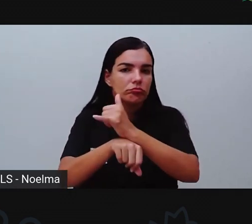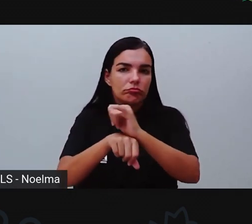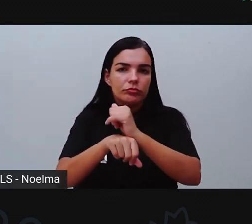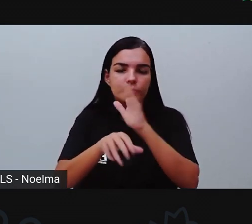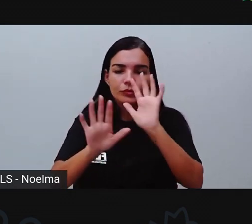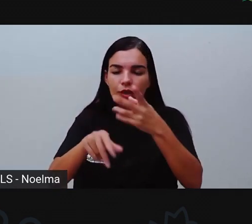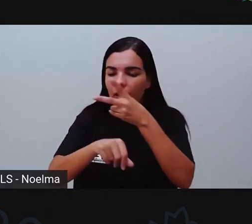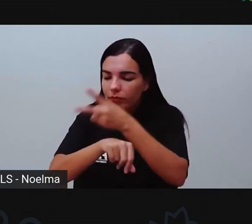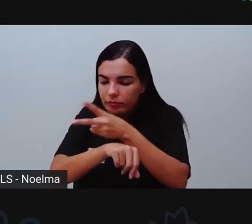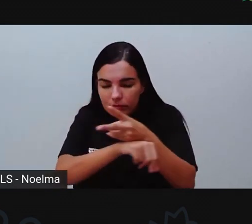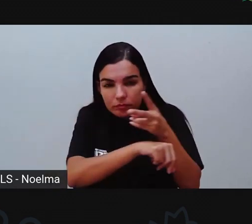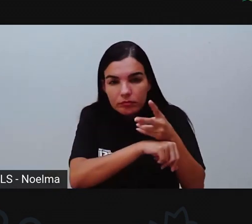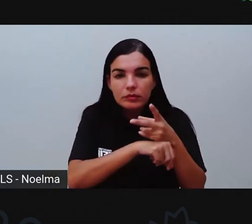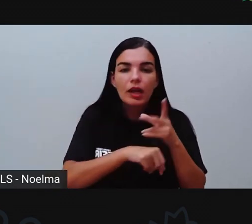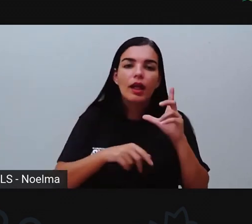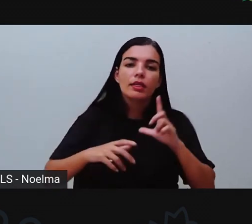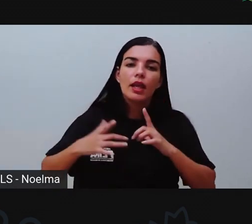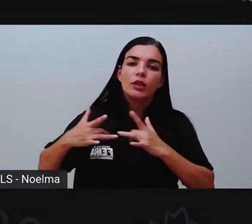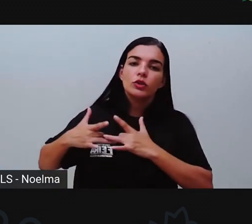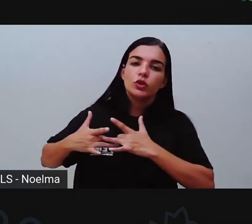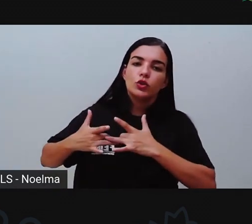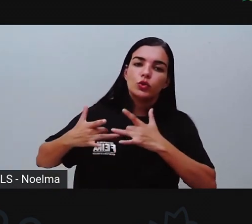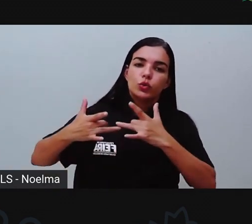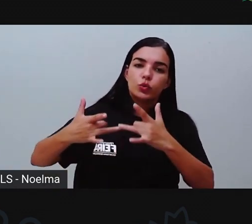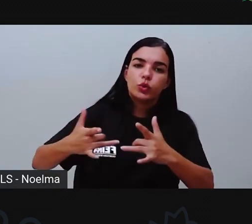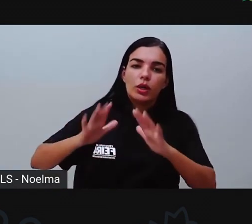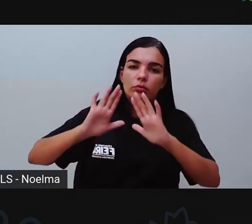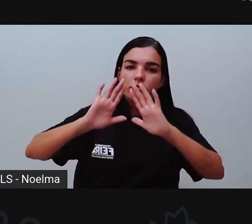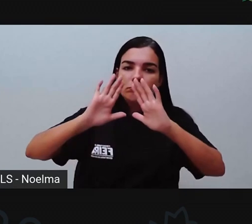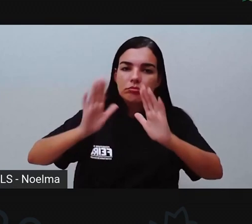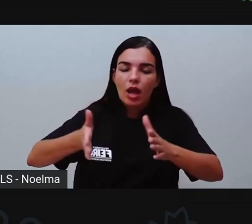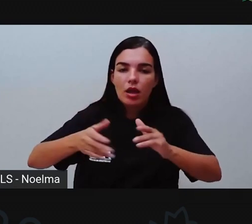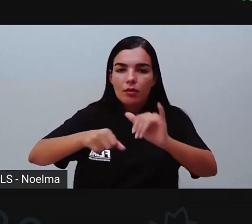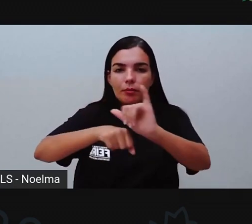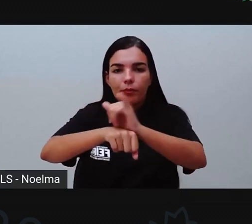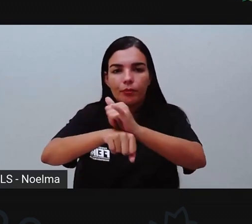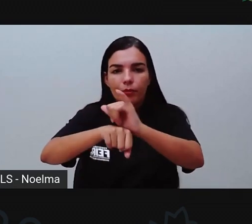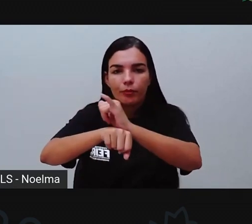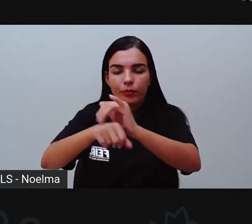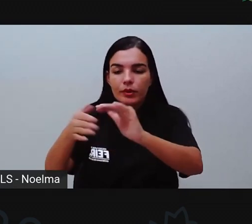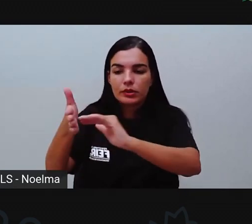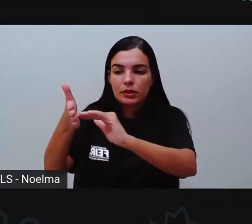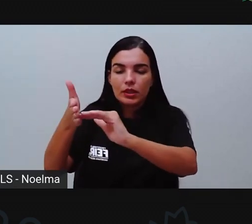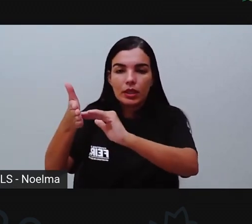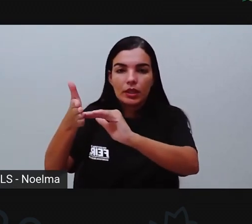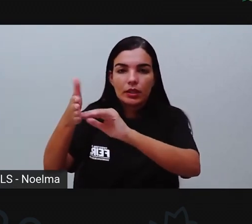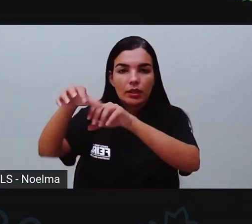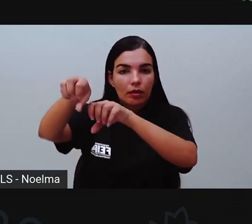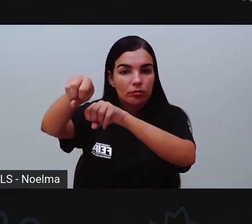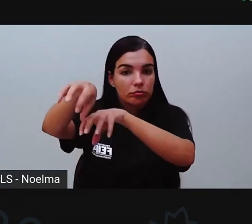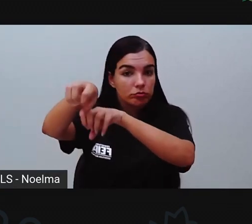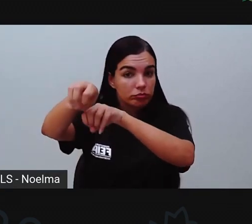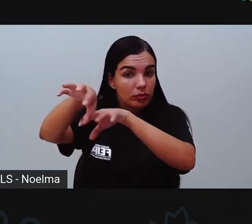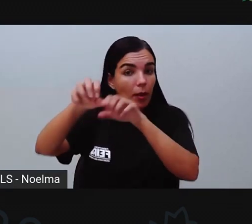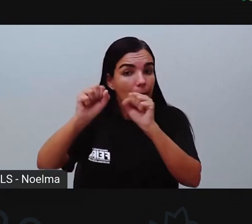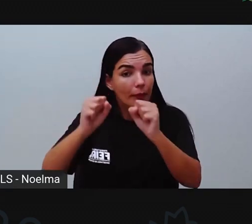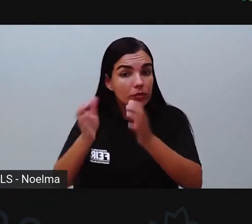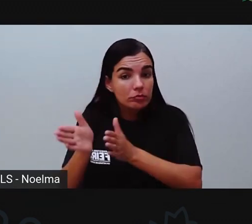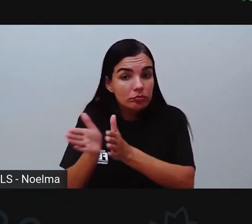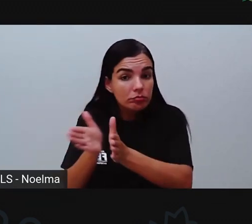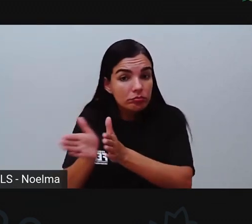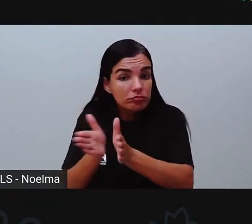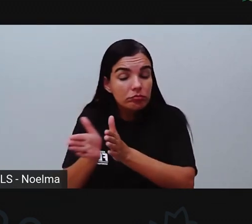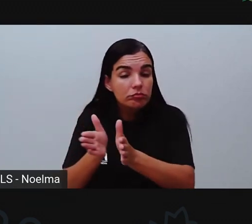aí, vão estar e estão, né, na verdade, no canal do YouTube, certo? Então vocês podem estar acessando lá